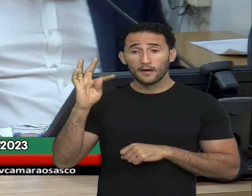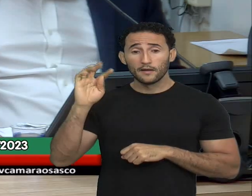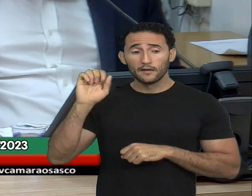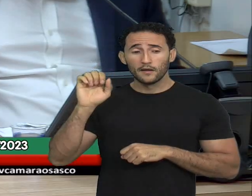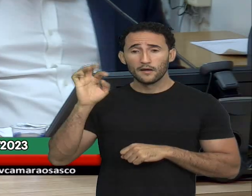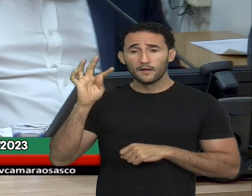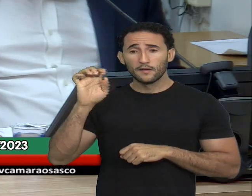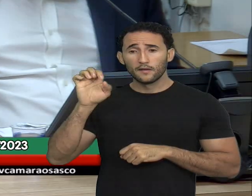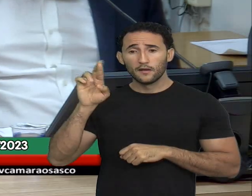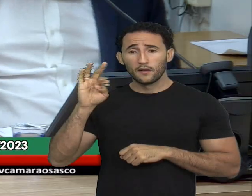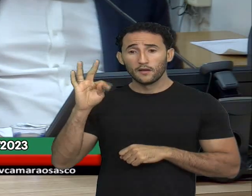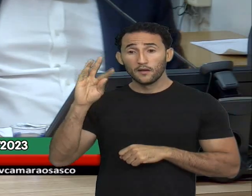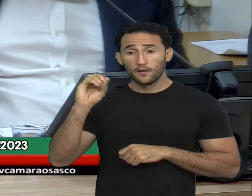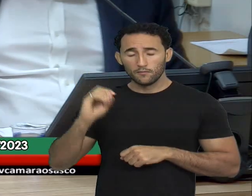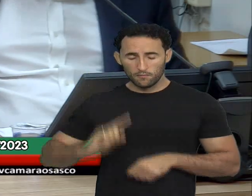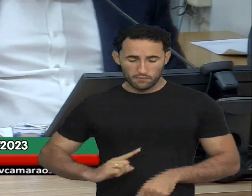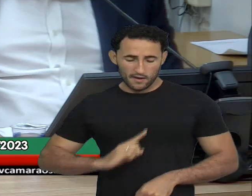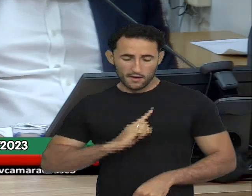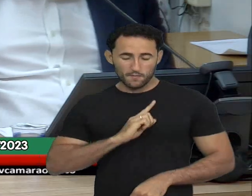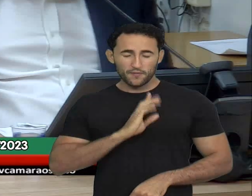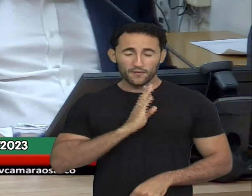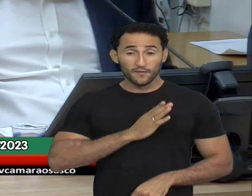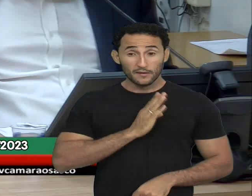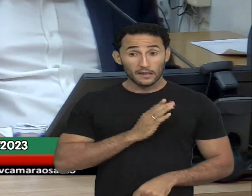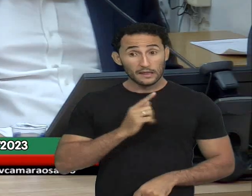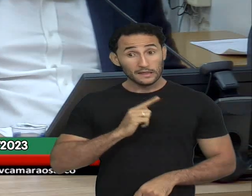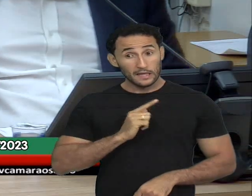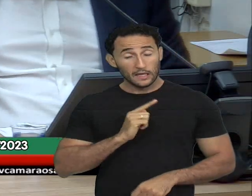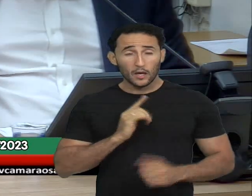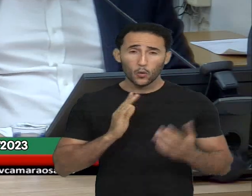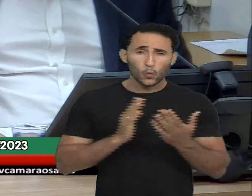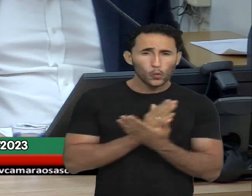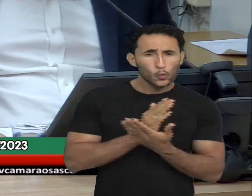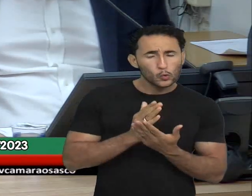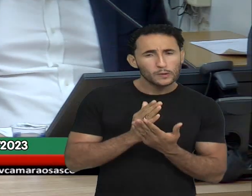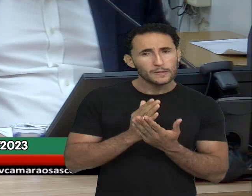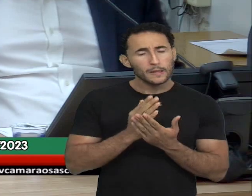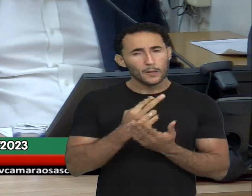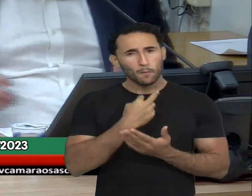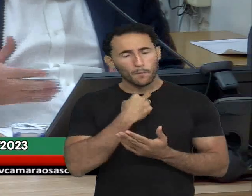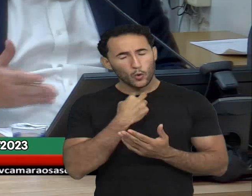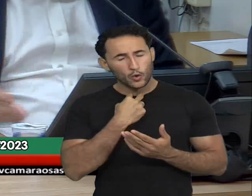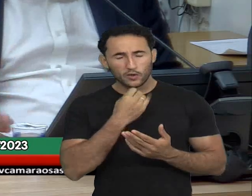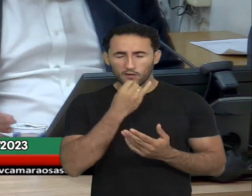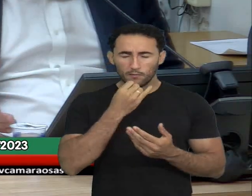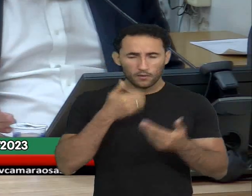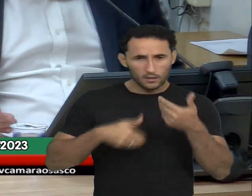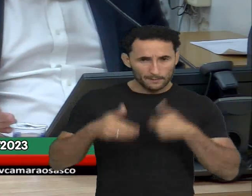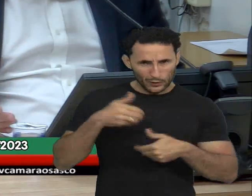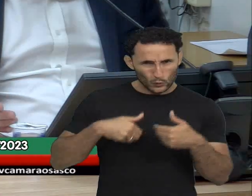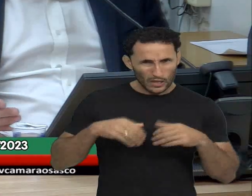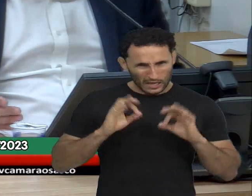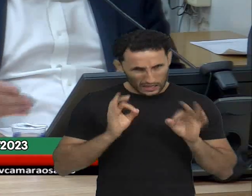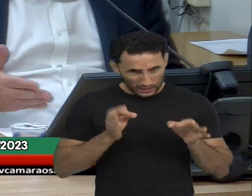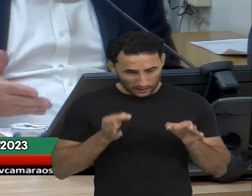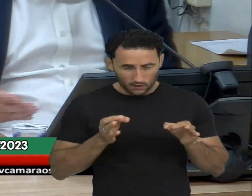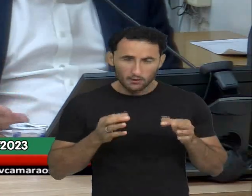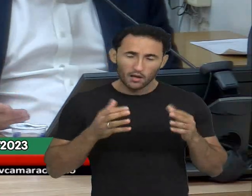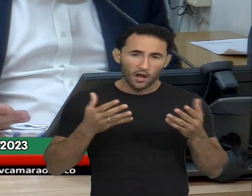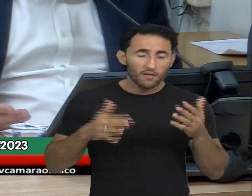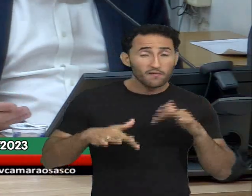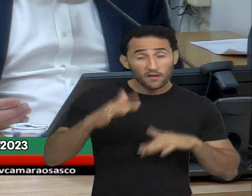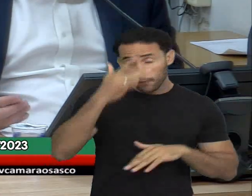sua contraindicação? Tem. Os pacientes que não conseguem ficar na